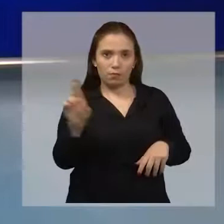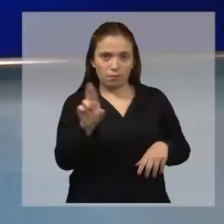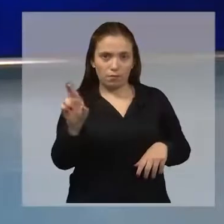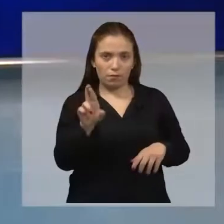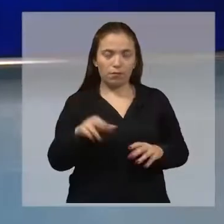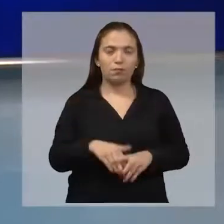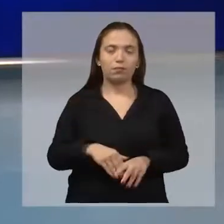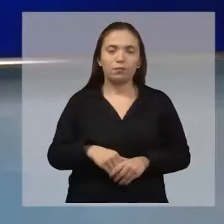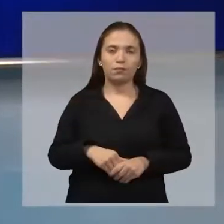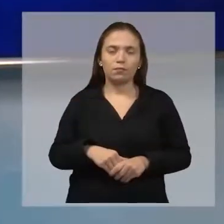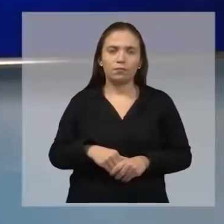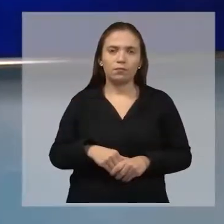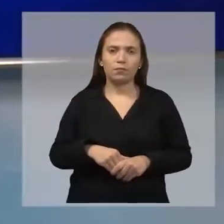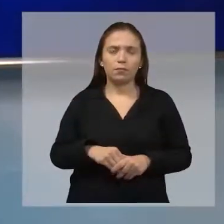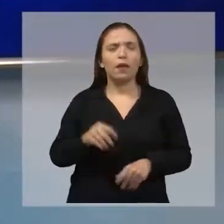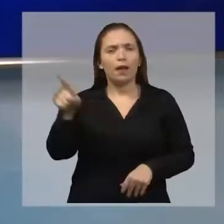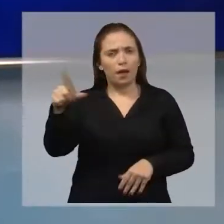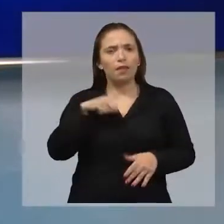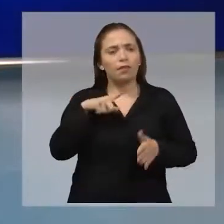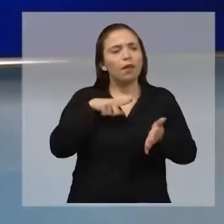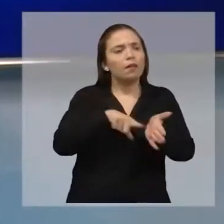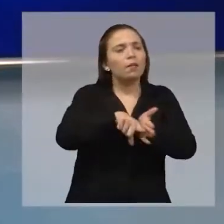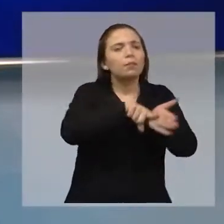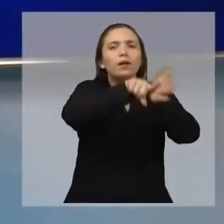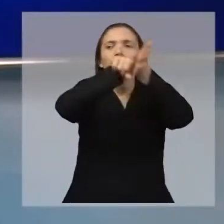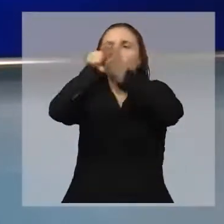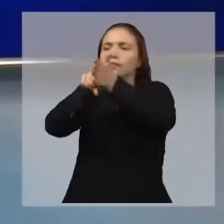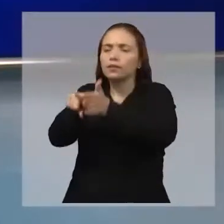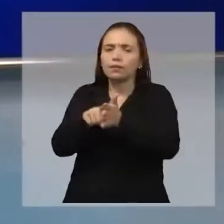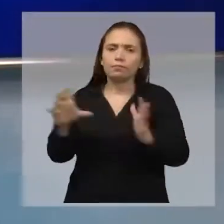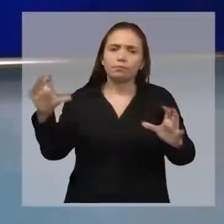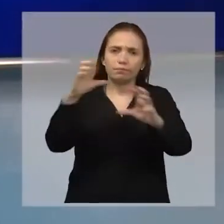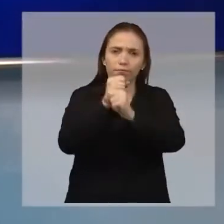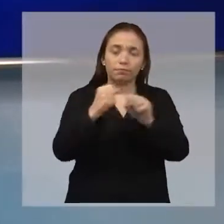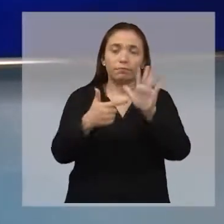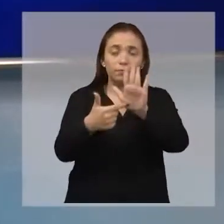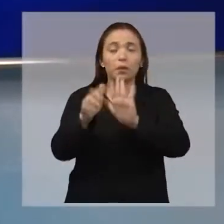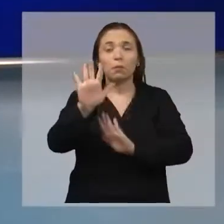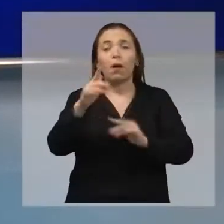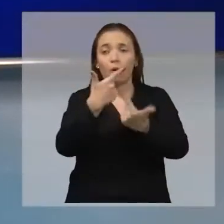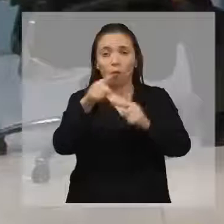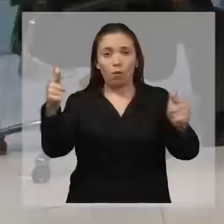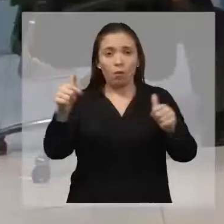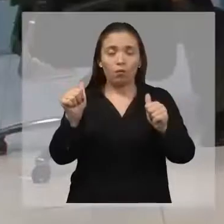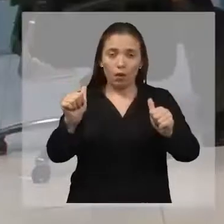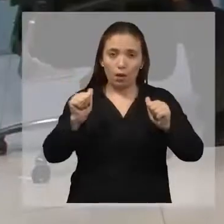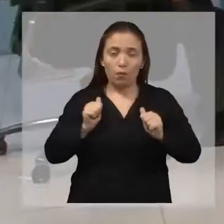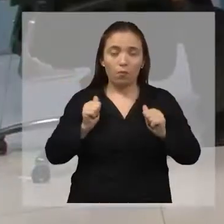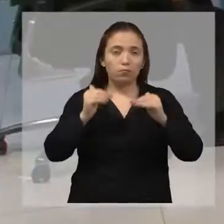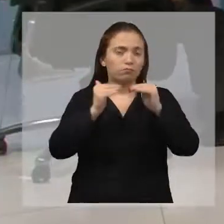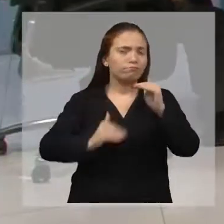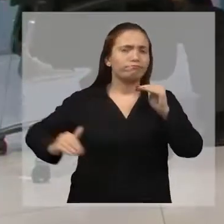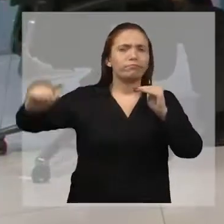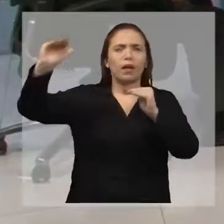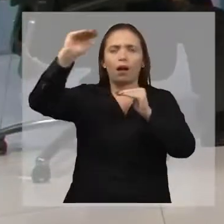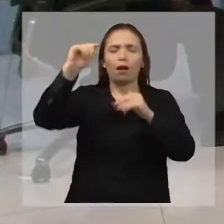que ele tem os números para fazer, né? Mas em outros setores a aposentadoria é muito maior. Ele falou em média,